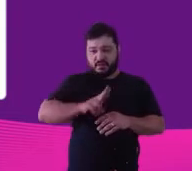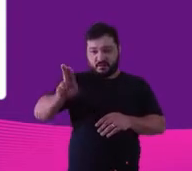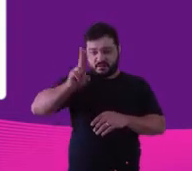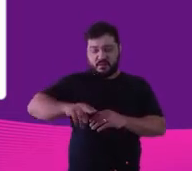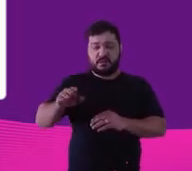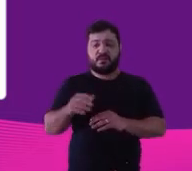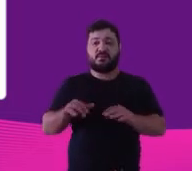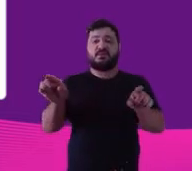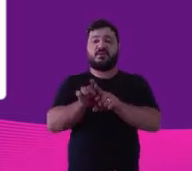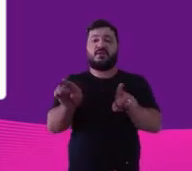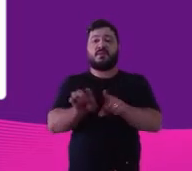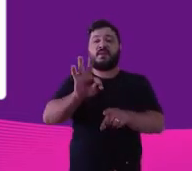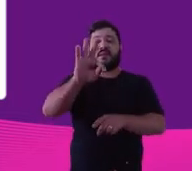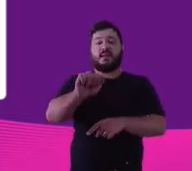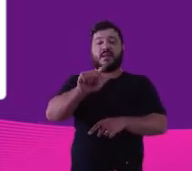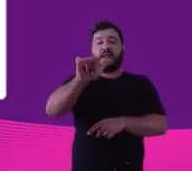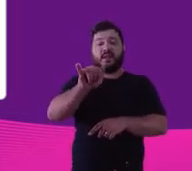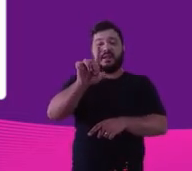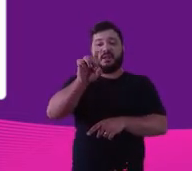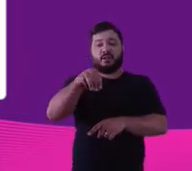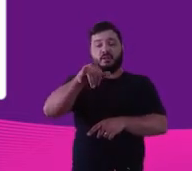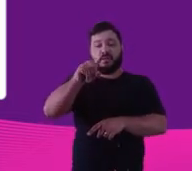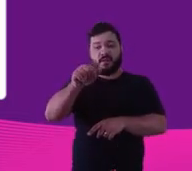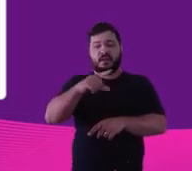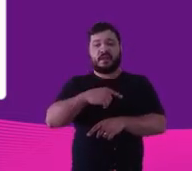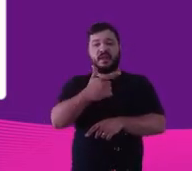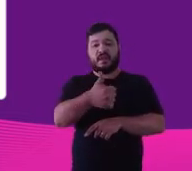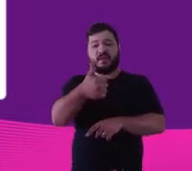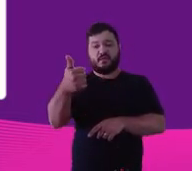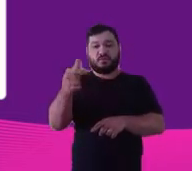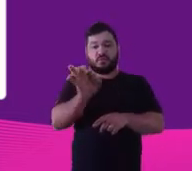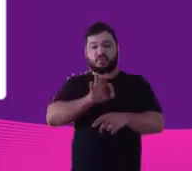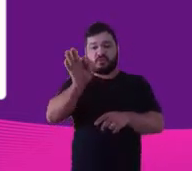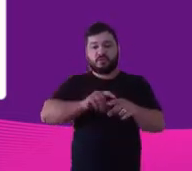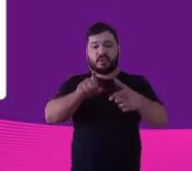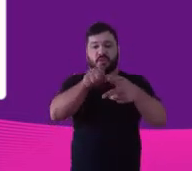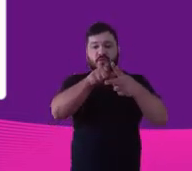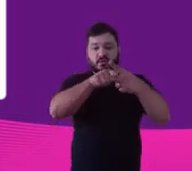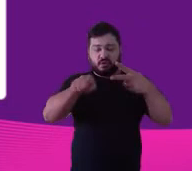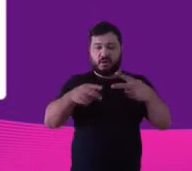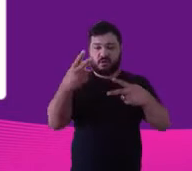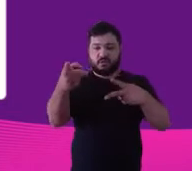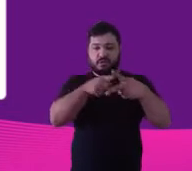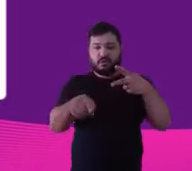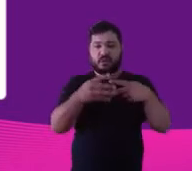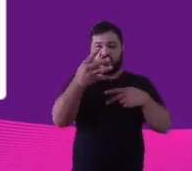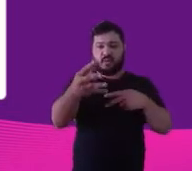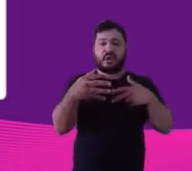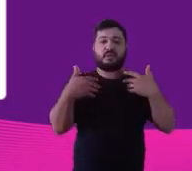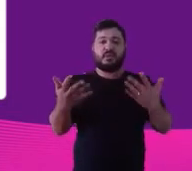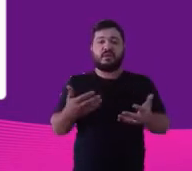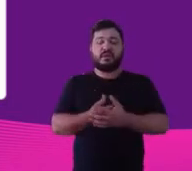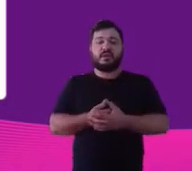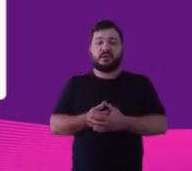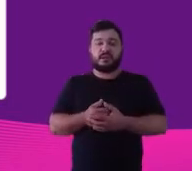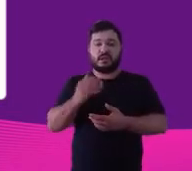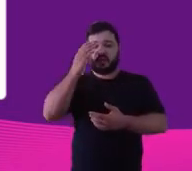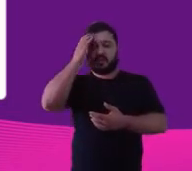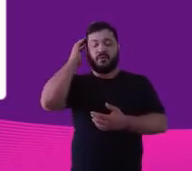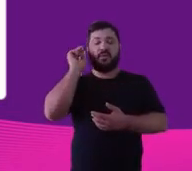bortezomib e da talidomida chegando à 21 por cento entregar o 2 e 4 Tá certo então é o